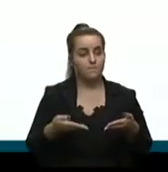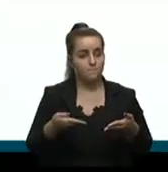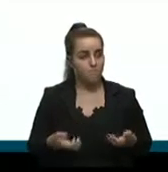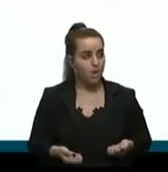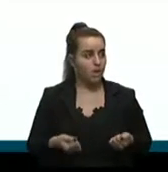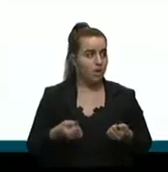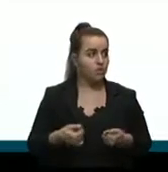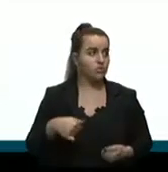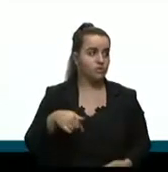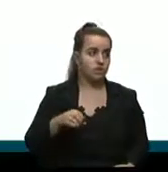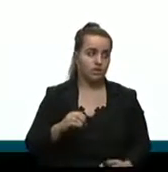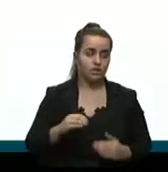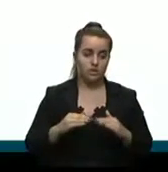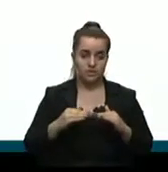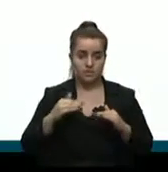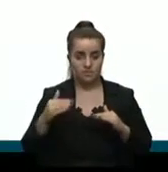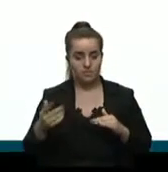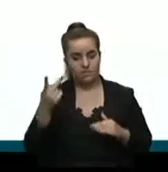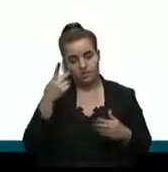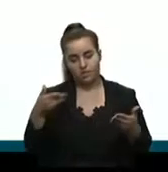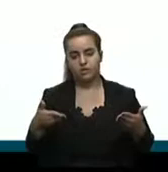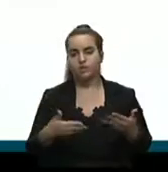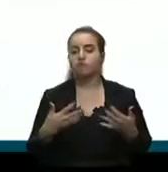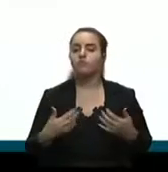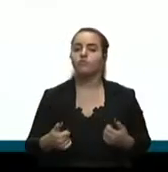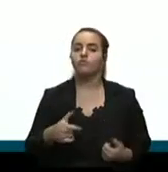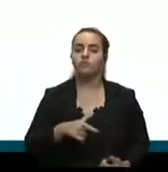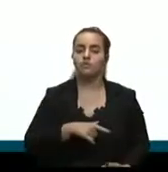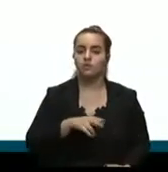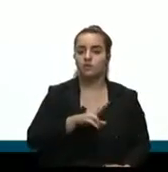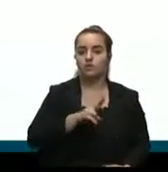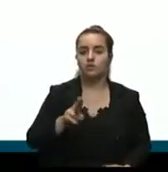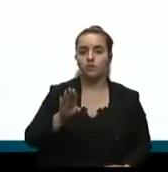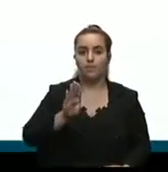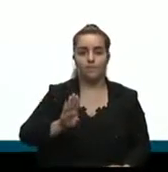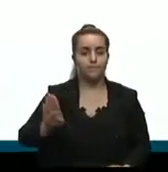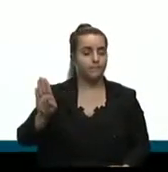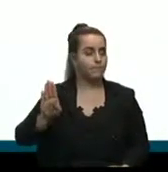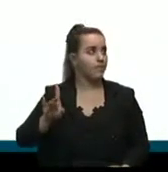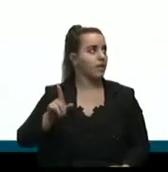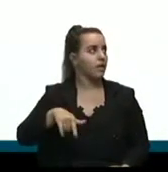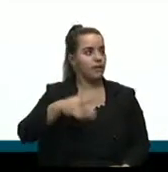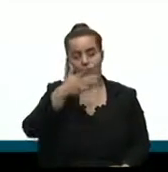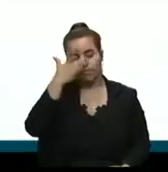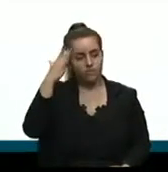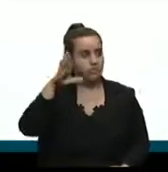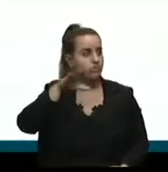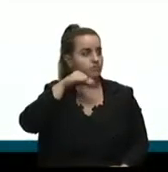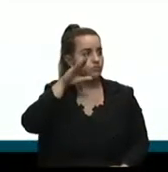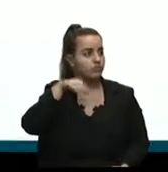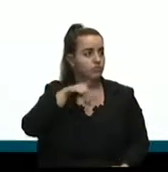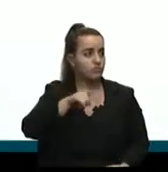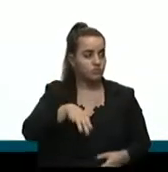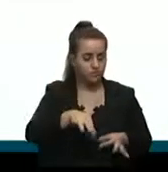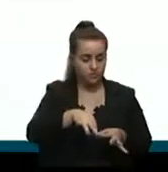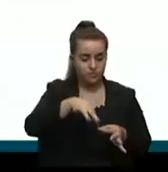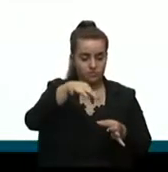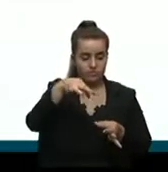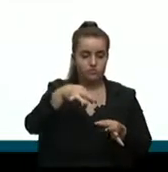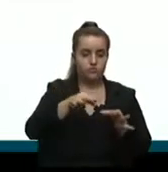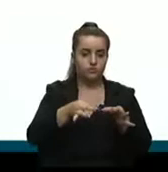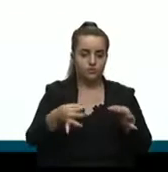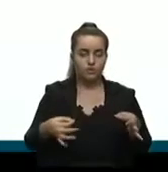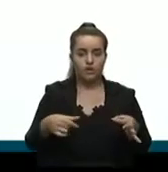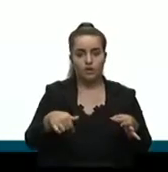mais. Para isso, vamos chamar de B, o evento B, funcionário sorteado ter